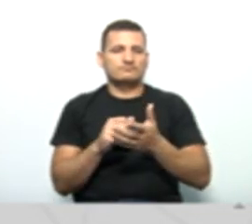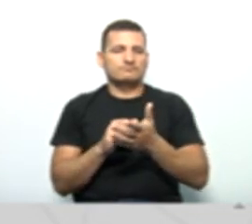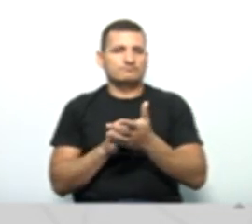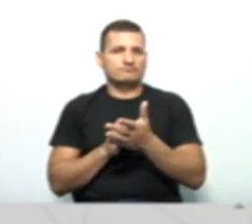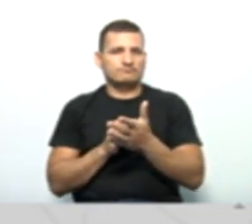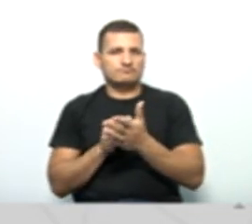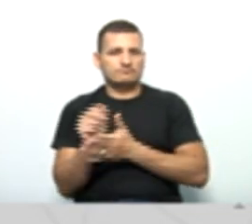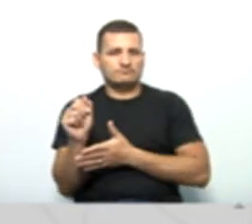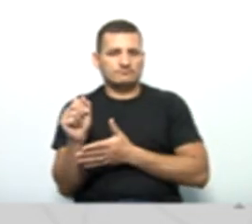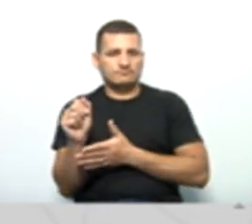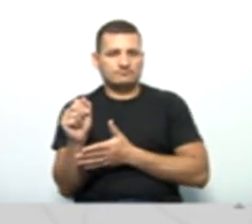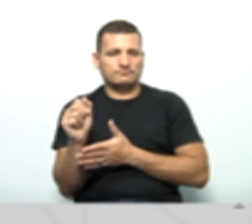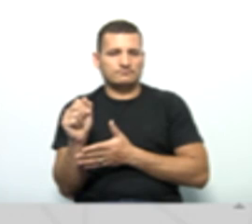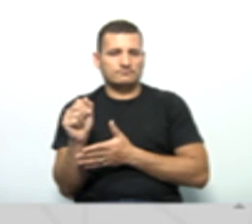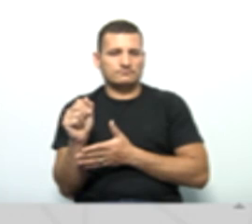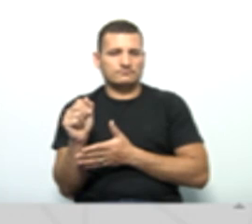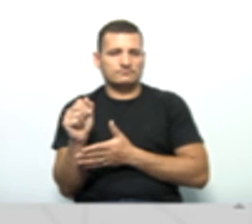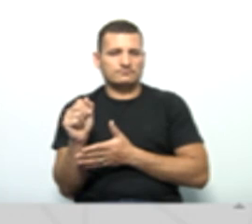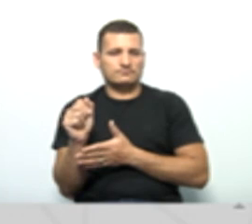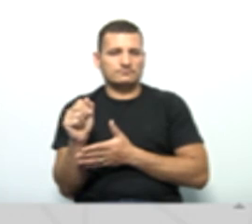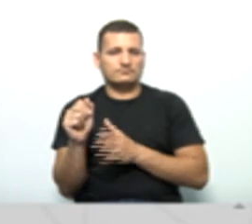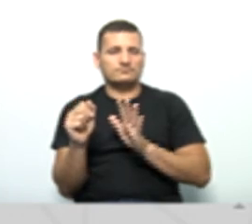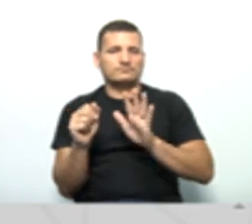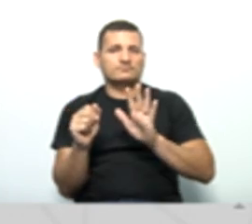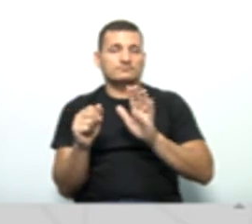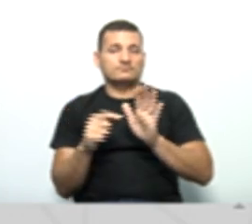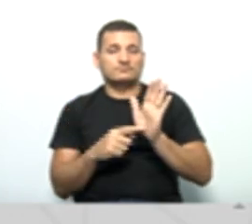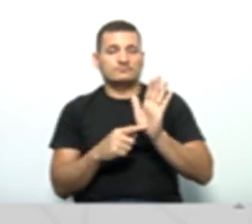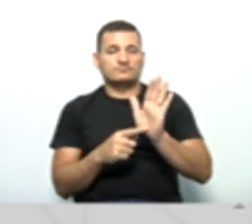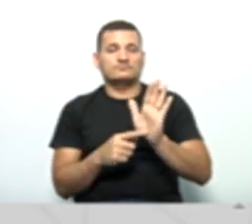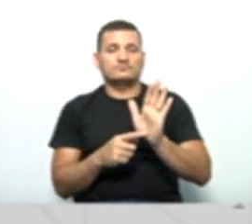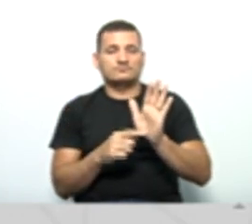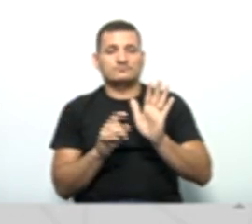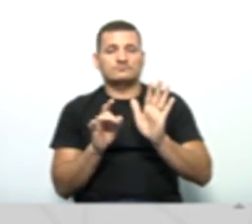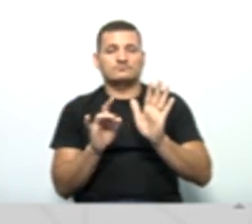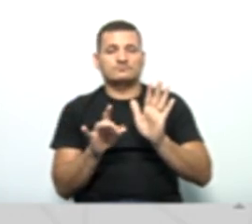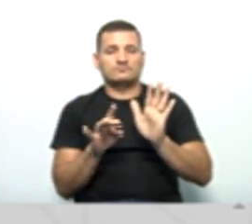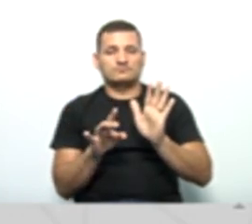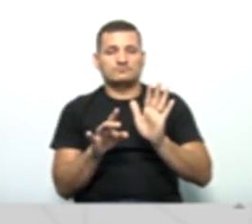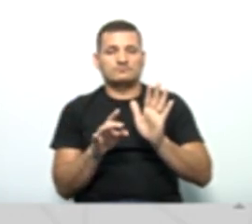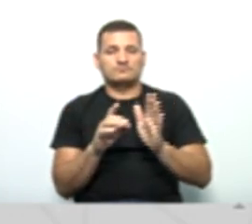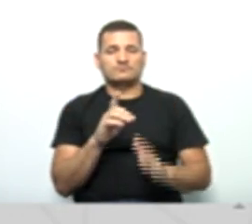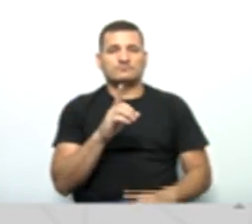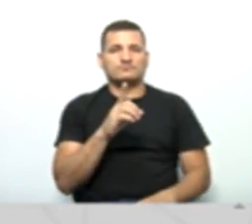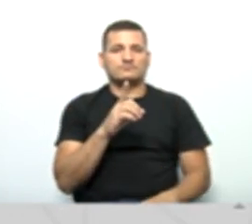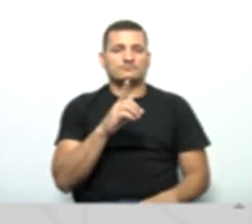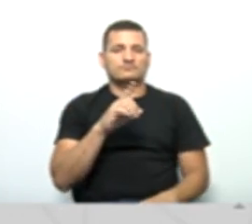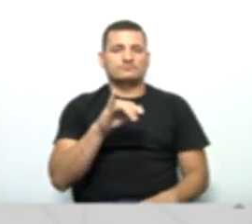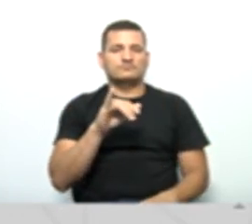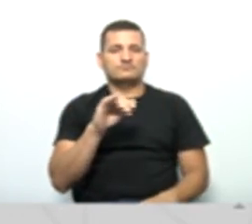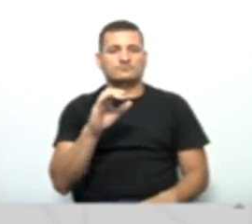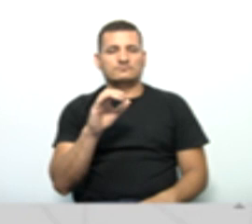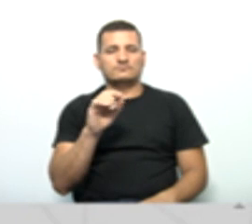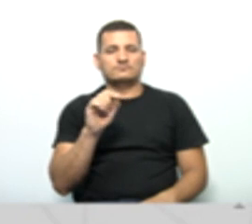del ele exclui, o key ele só mostra somente a chave do dicionário. O